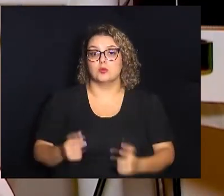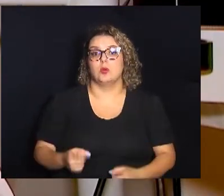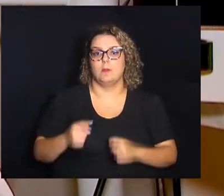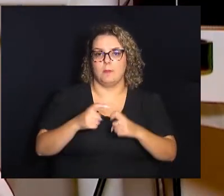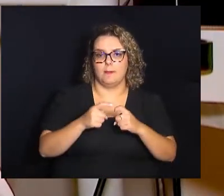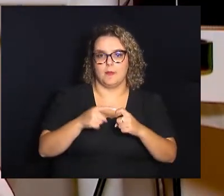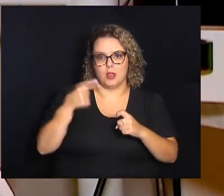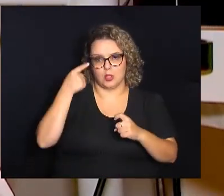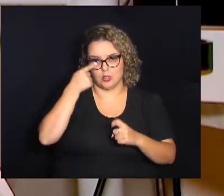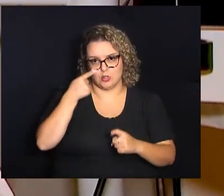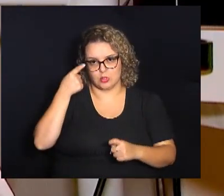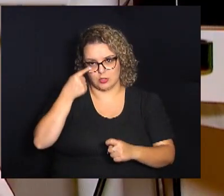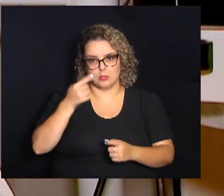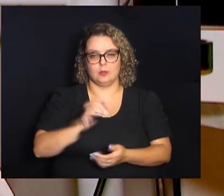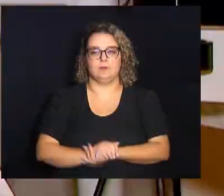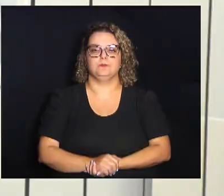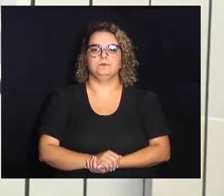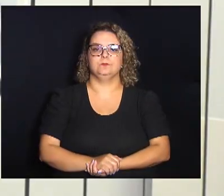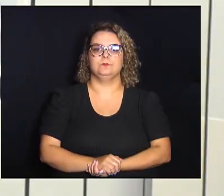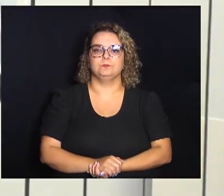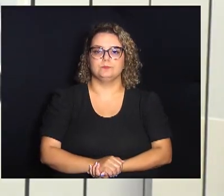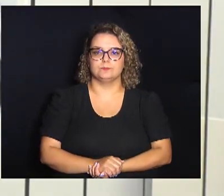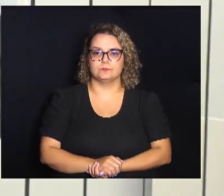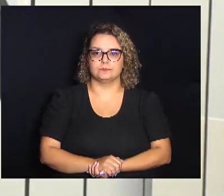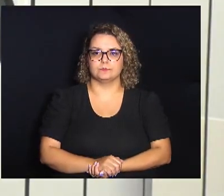do oftalmologista.